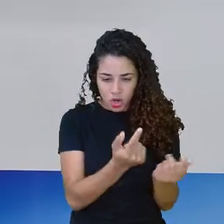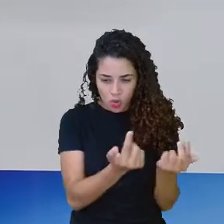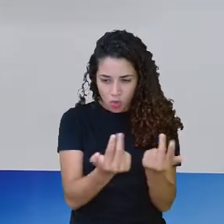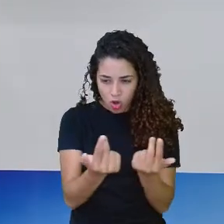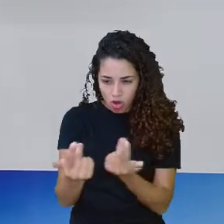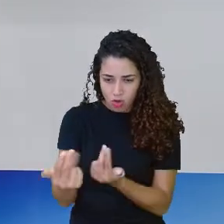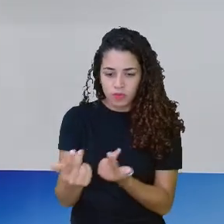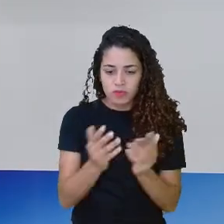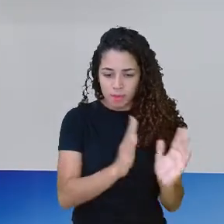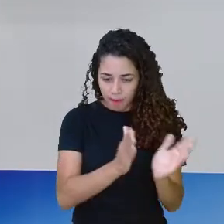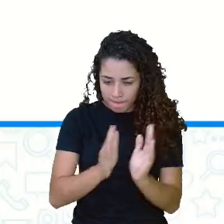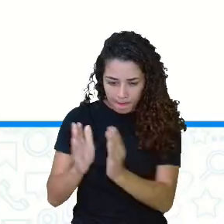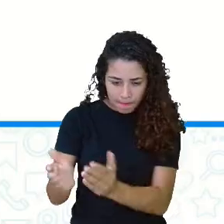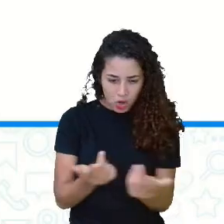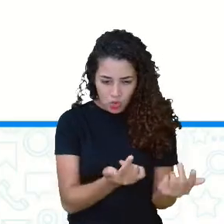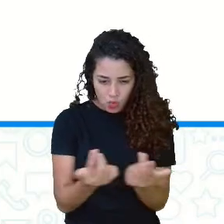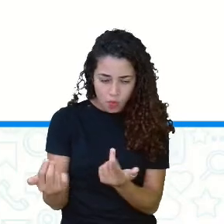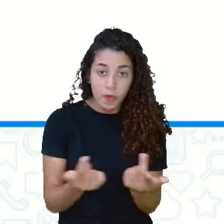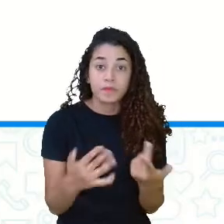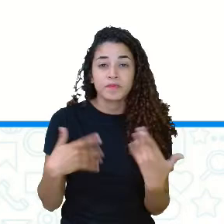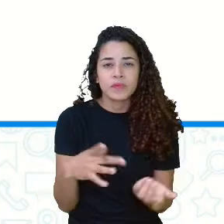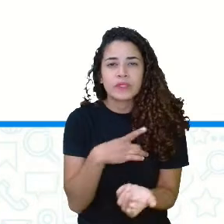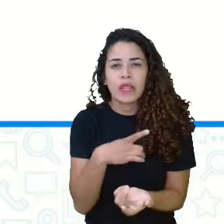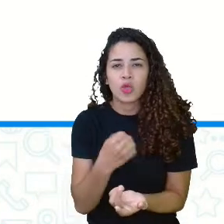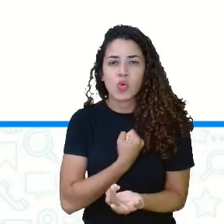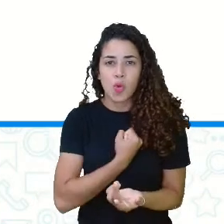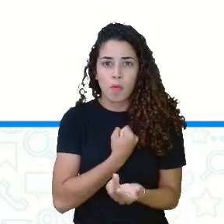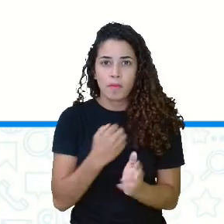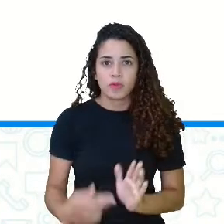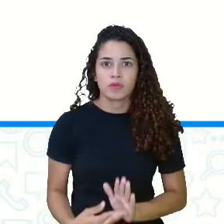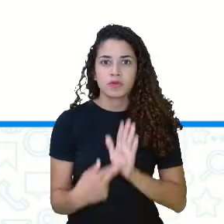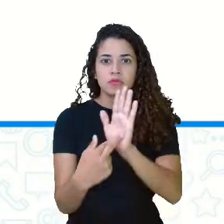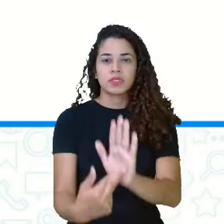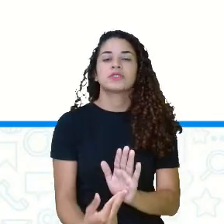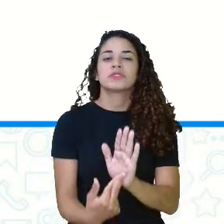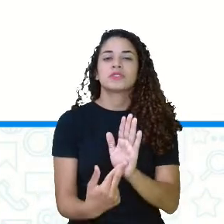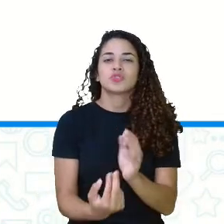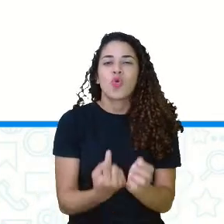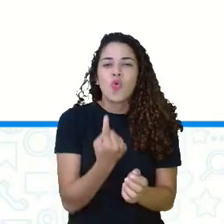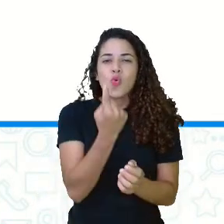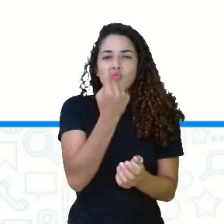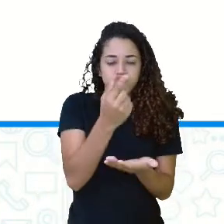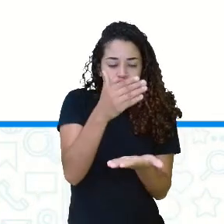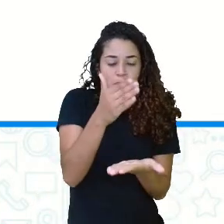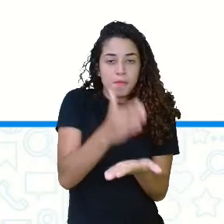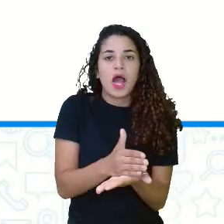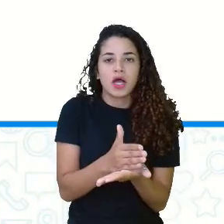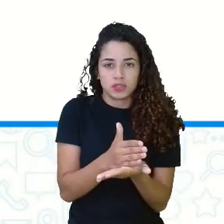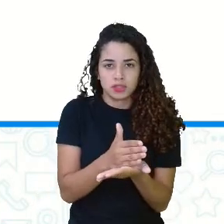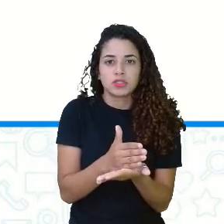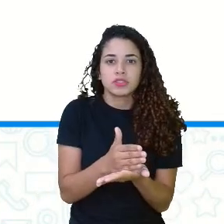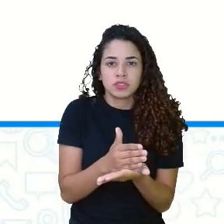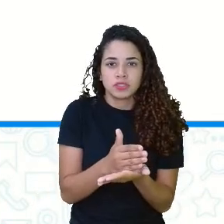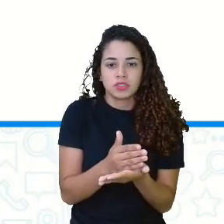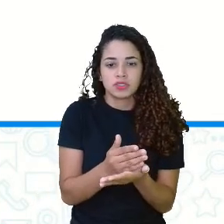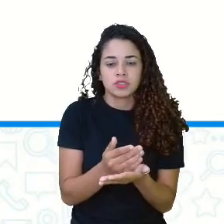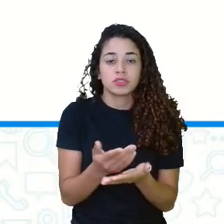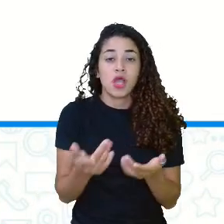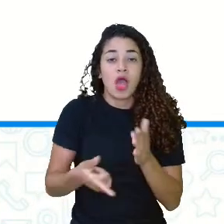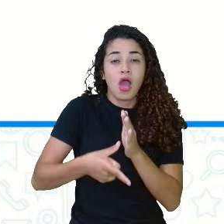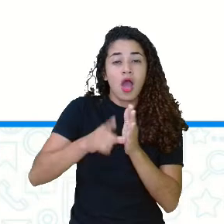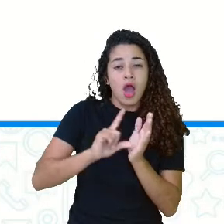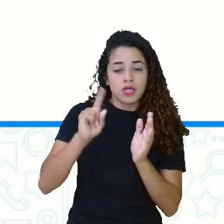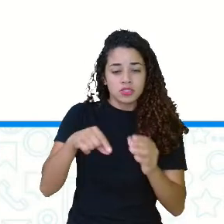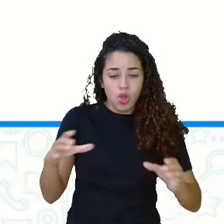nós temos aqui um número que representa um pedaço de uma coisa que era inteira e a